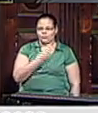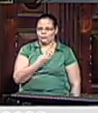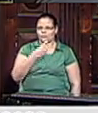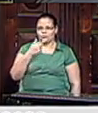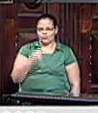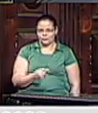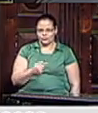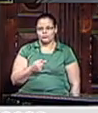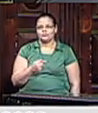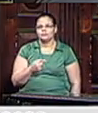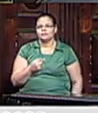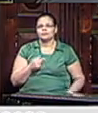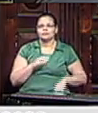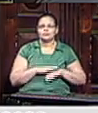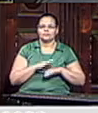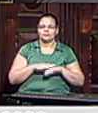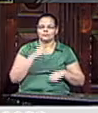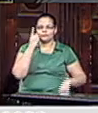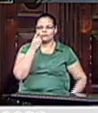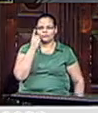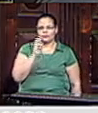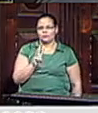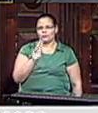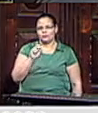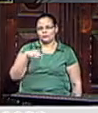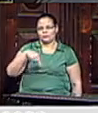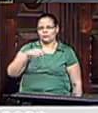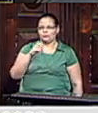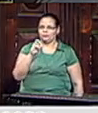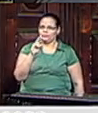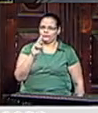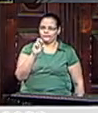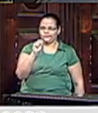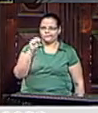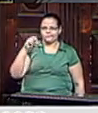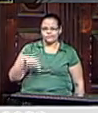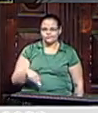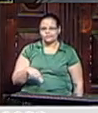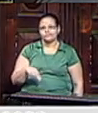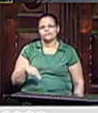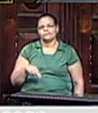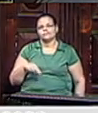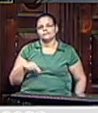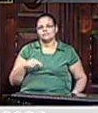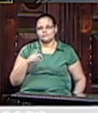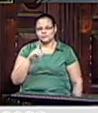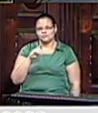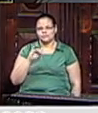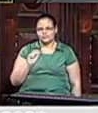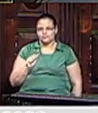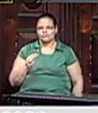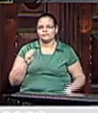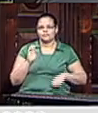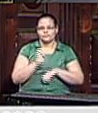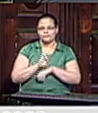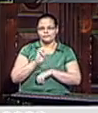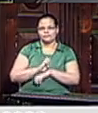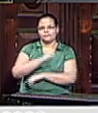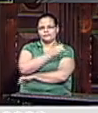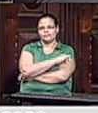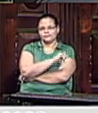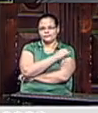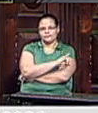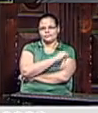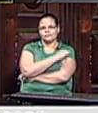deputado Anderson Nogueira, que inclui, no anexo da consolidação das datas comemorativas do Estado do Rio de Janeiro, o dia 21 de